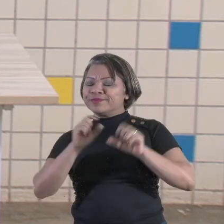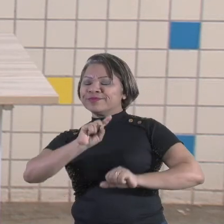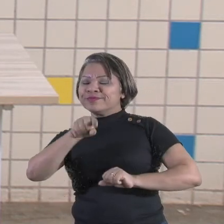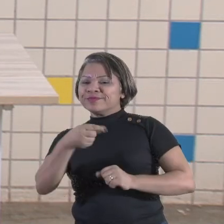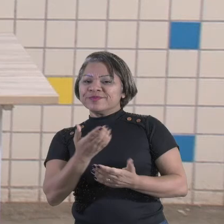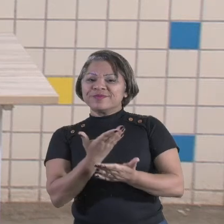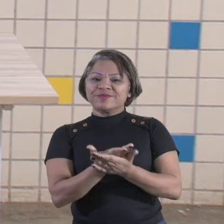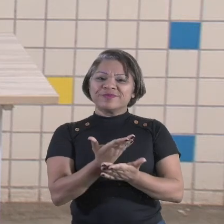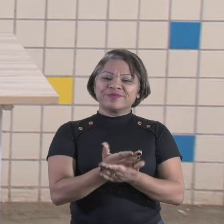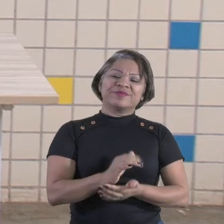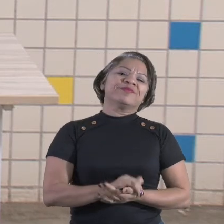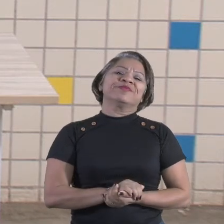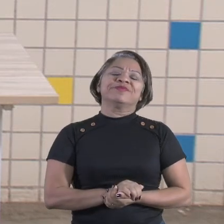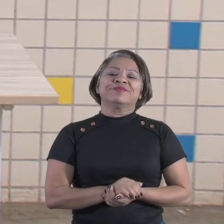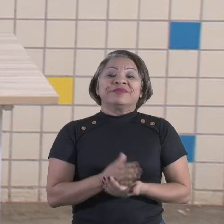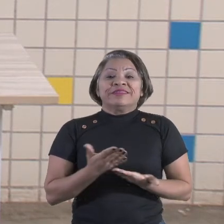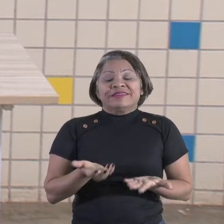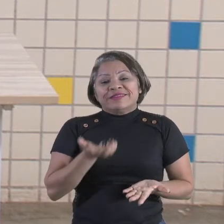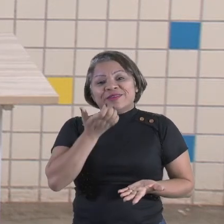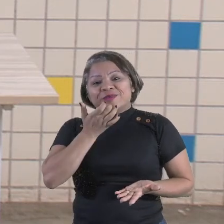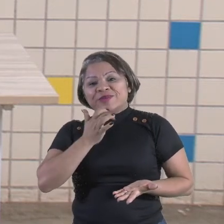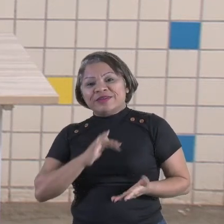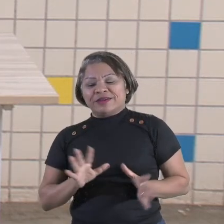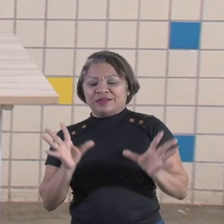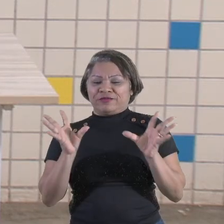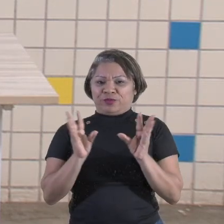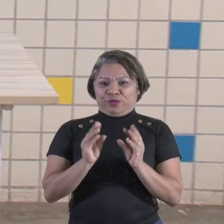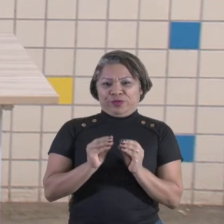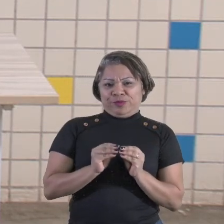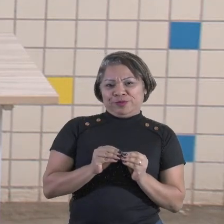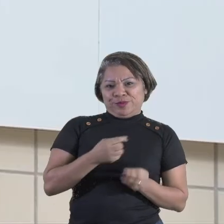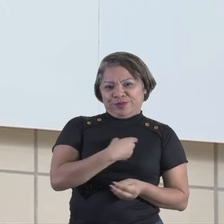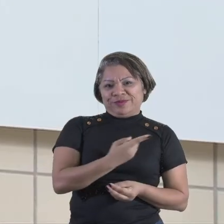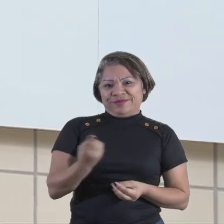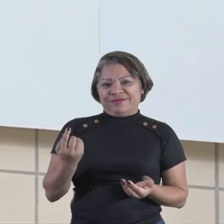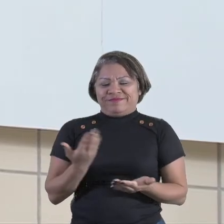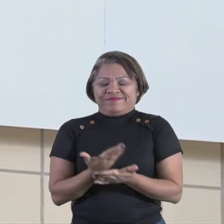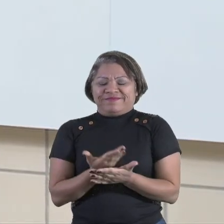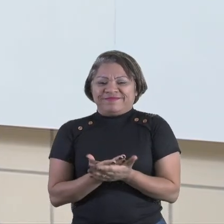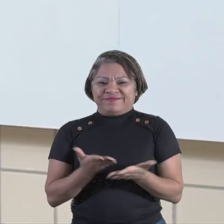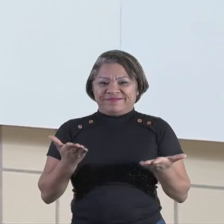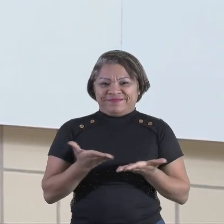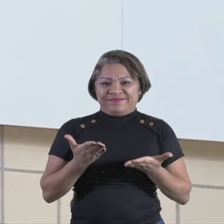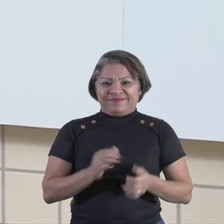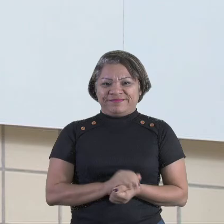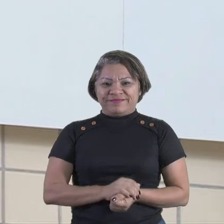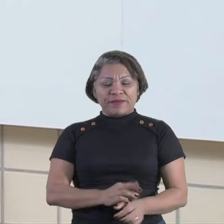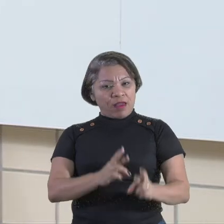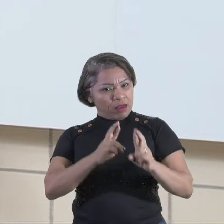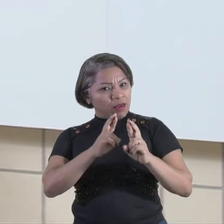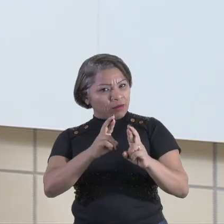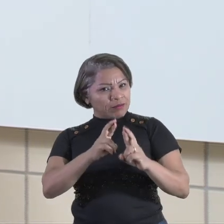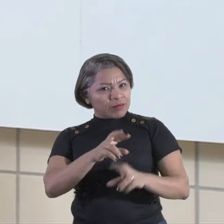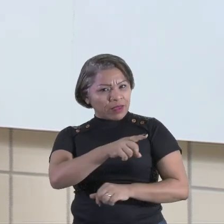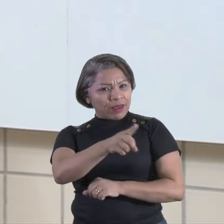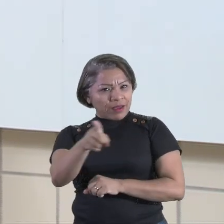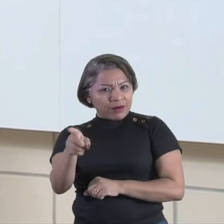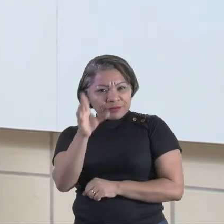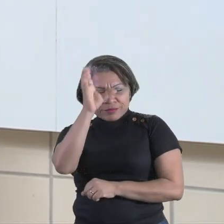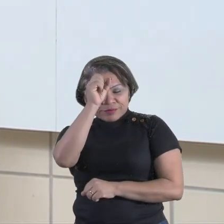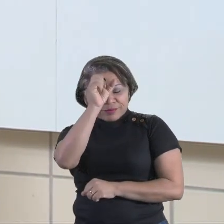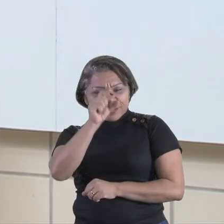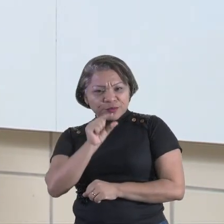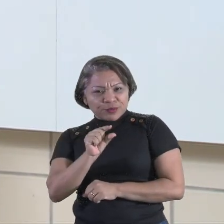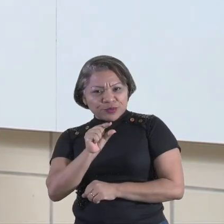crianças, então esse foi o resuminho da nossa aula de hoje. Eu espero que vocês tenham aprendido um pouquinho mais sobre a